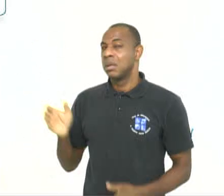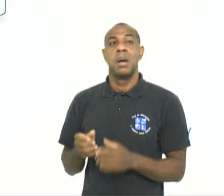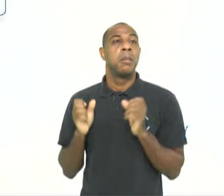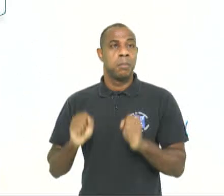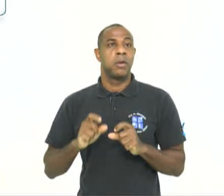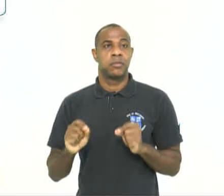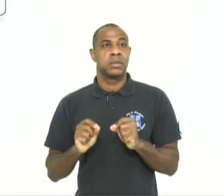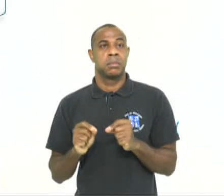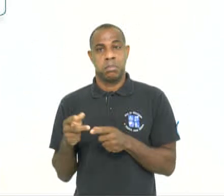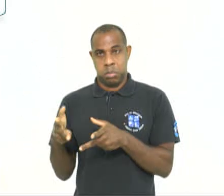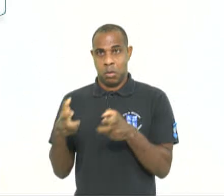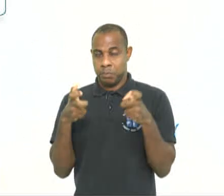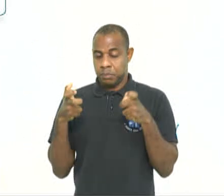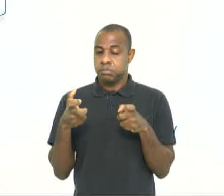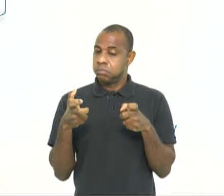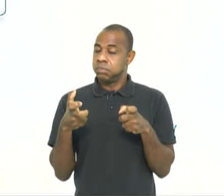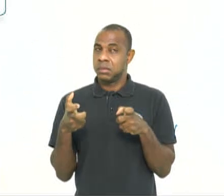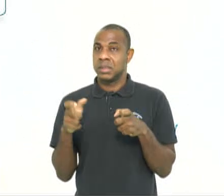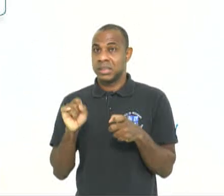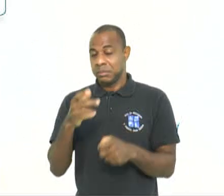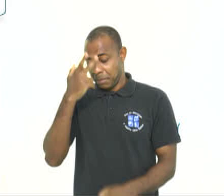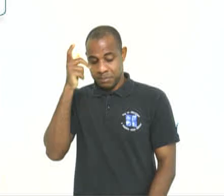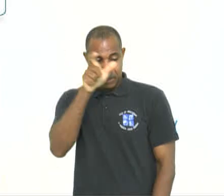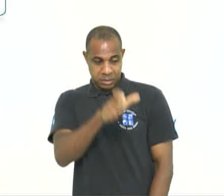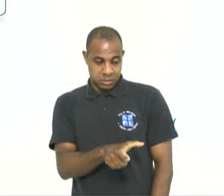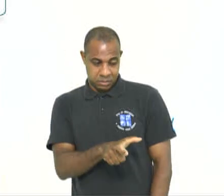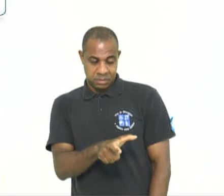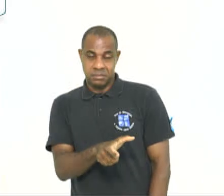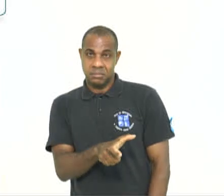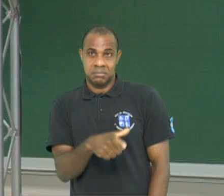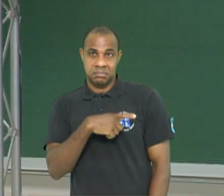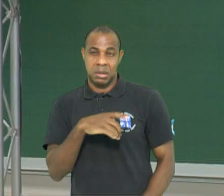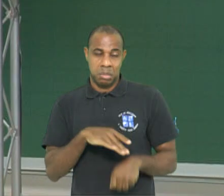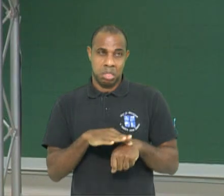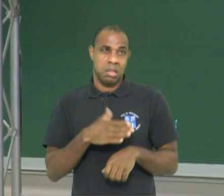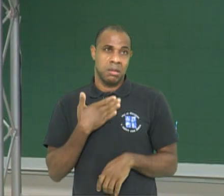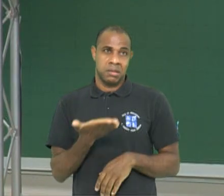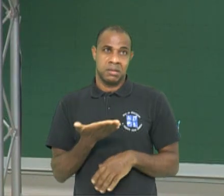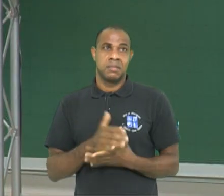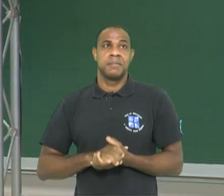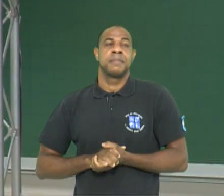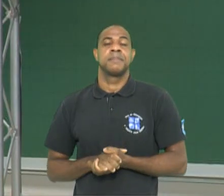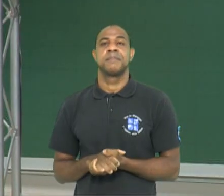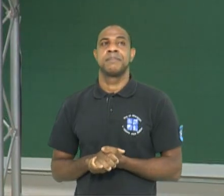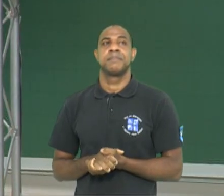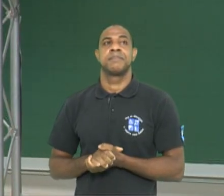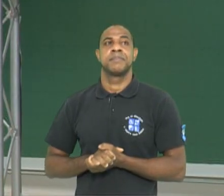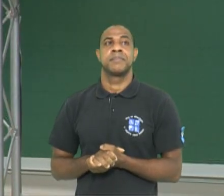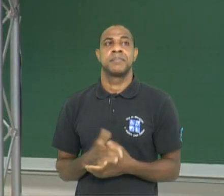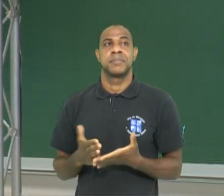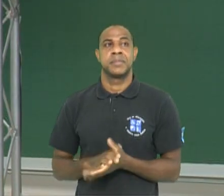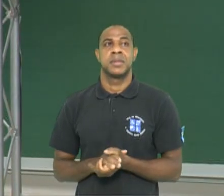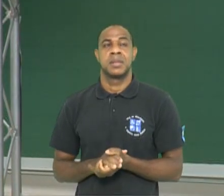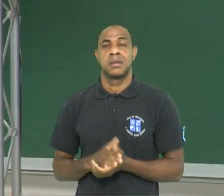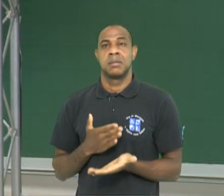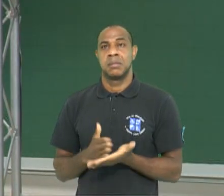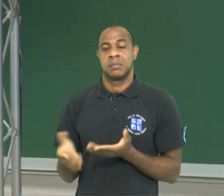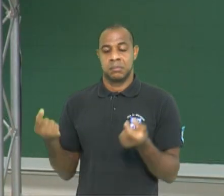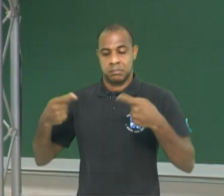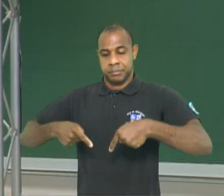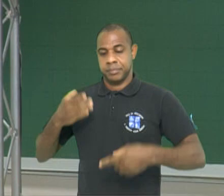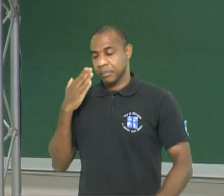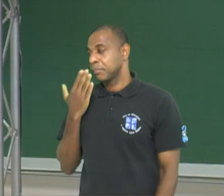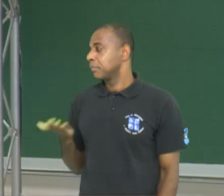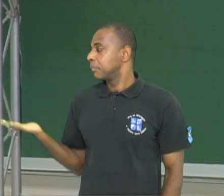ser observadas no caso de uma pessoa estar anêmica. Esses seriam basicamente os sintomas principais ali. Vamos iniciar então com o